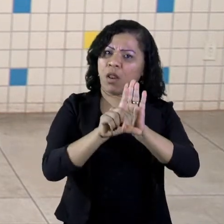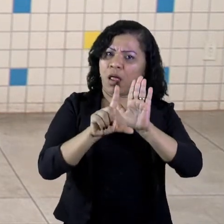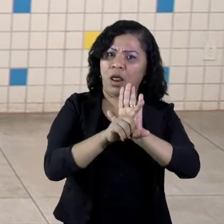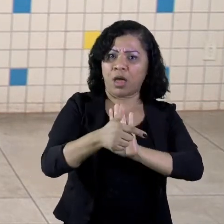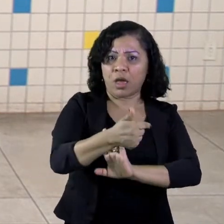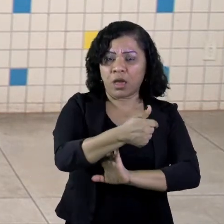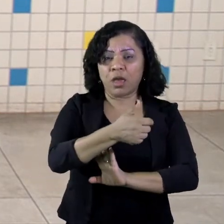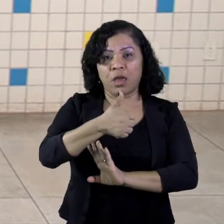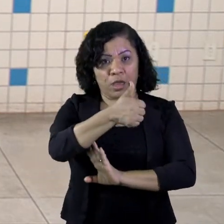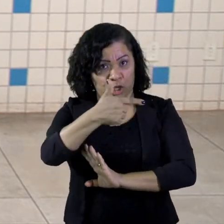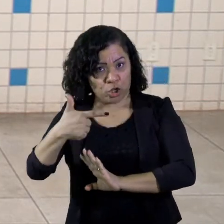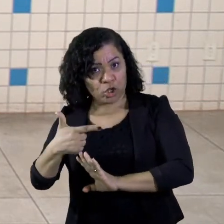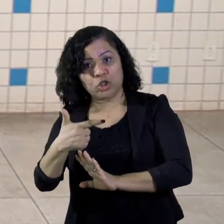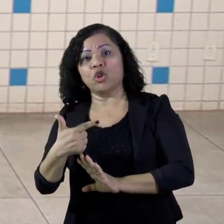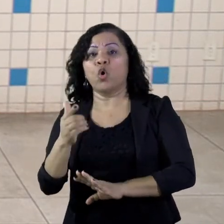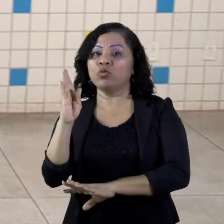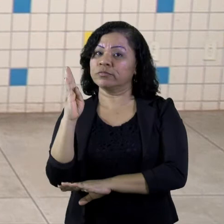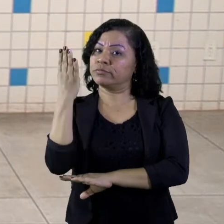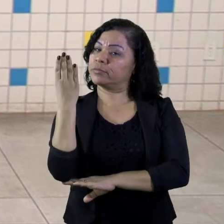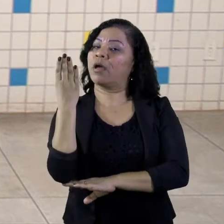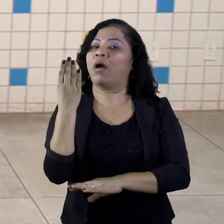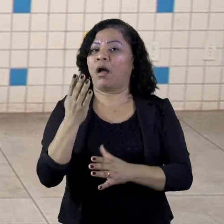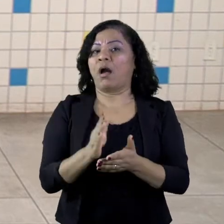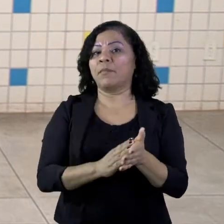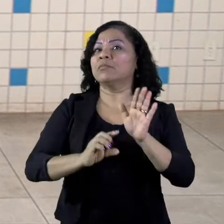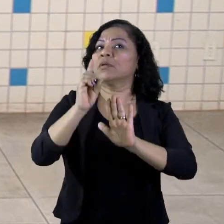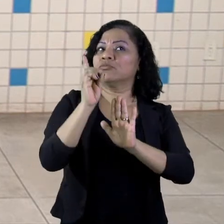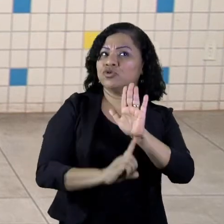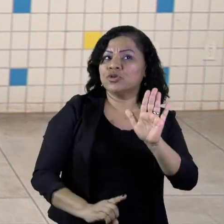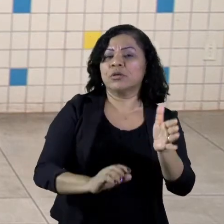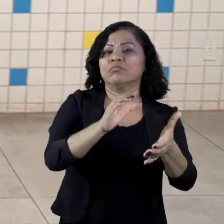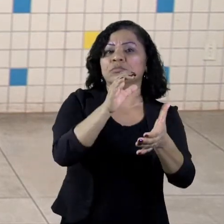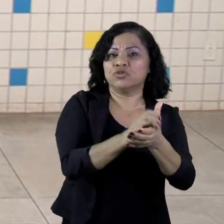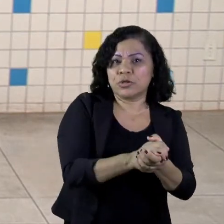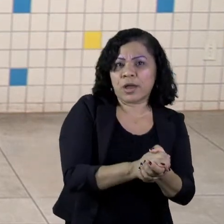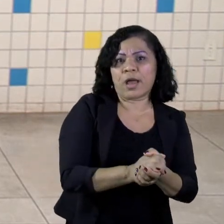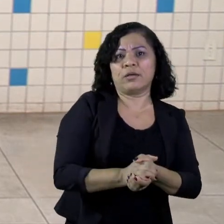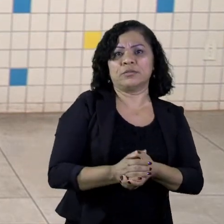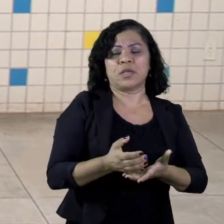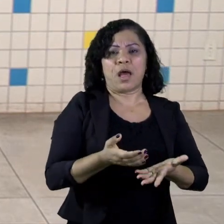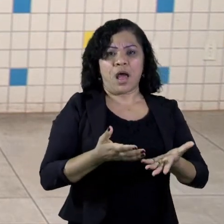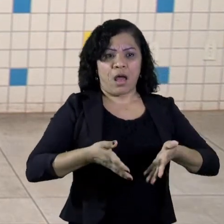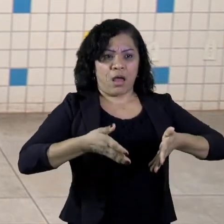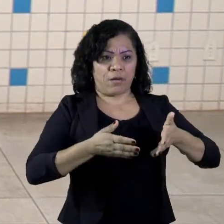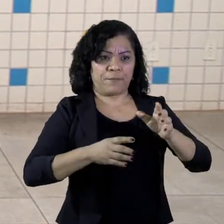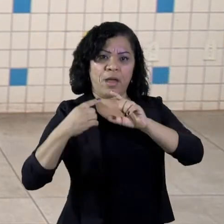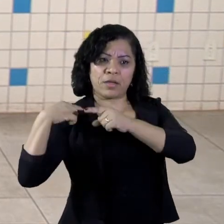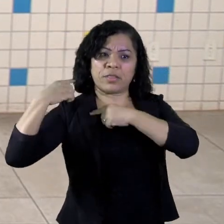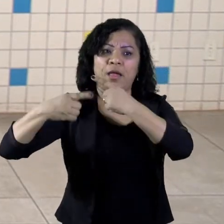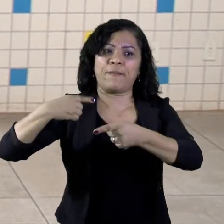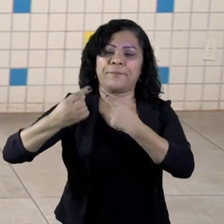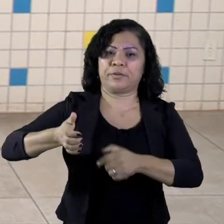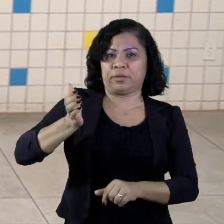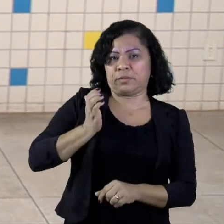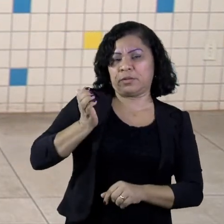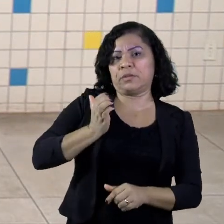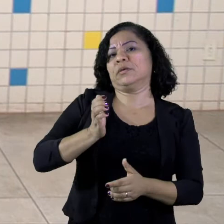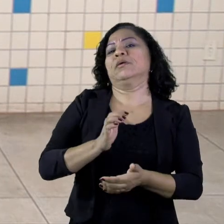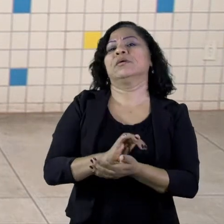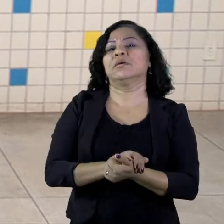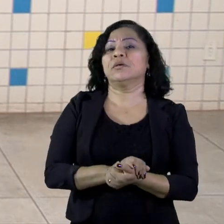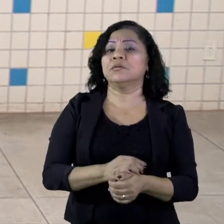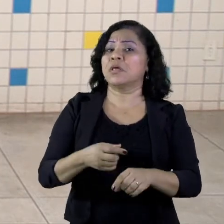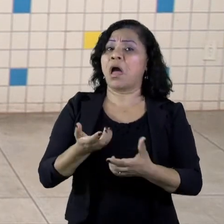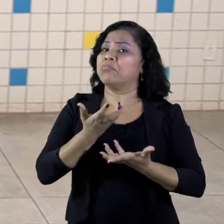eles conquistaram o direito de casar com descendentes de patrício e o direito também de não ser mais escravizados